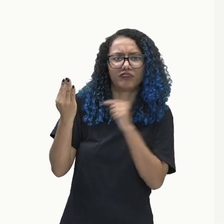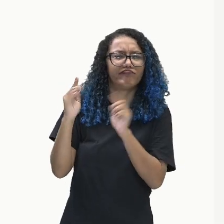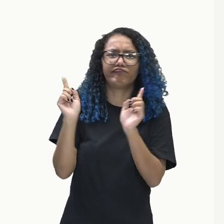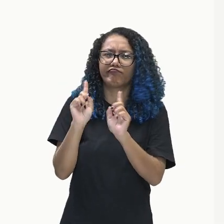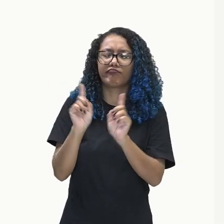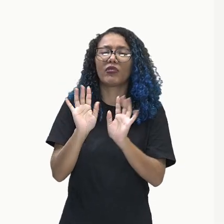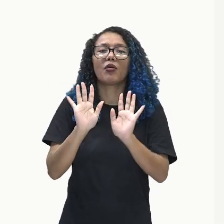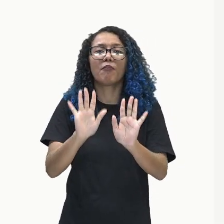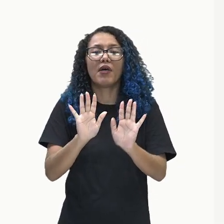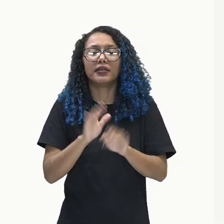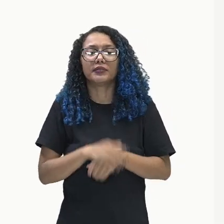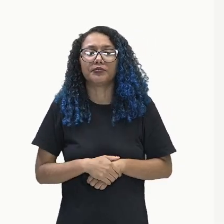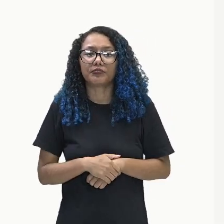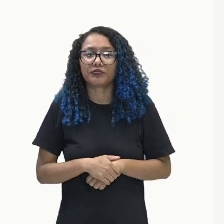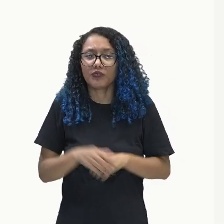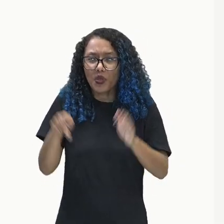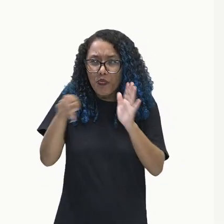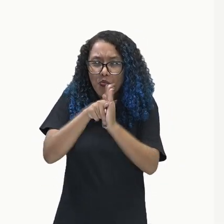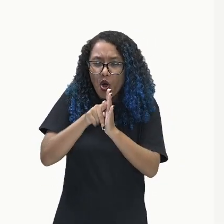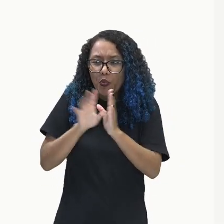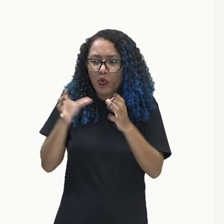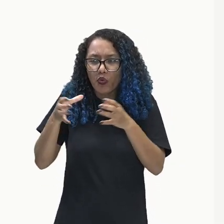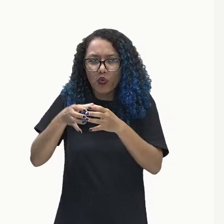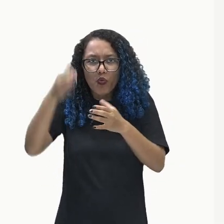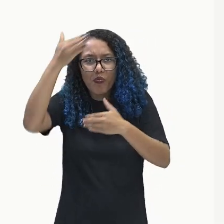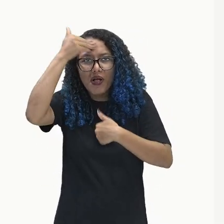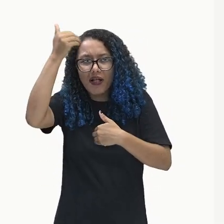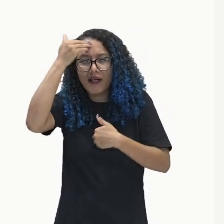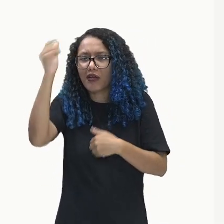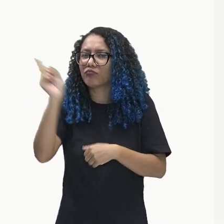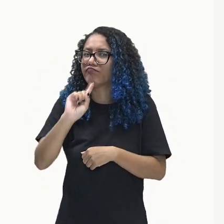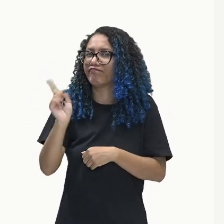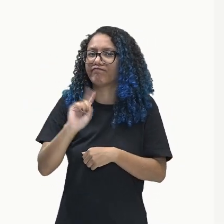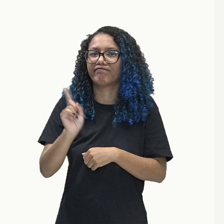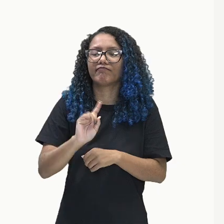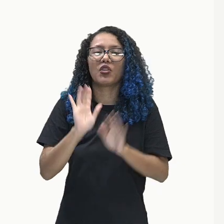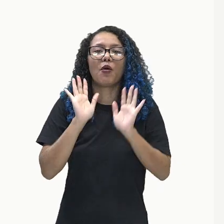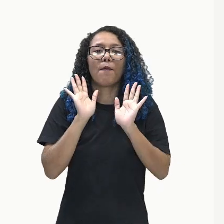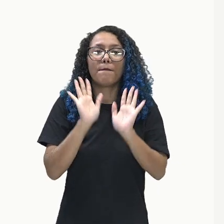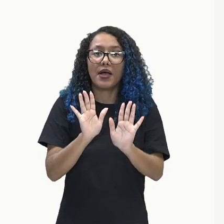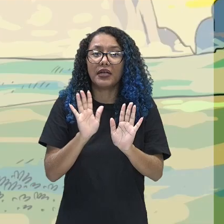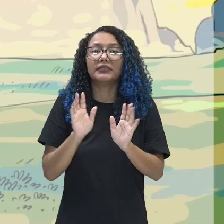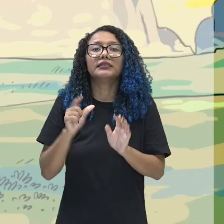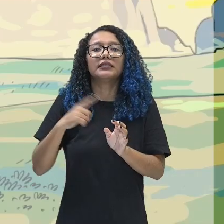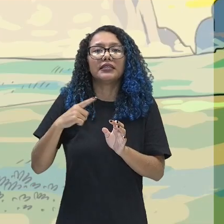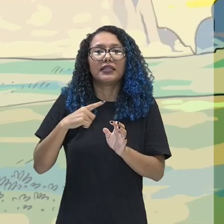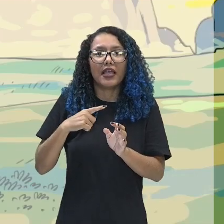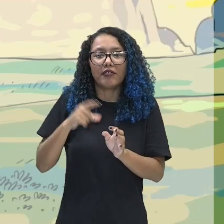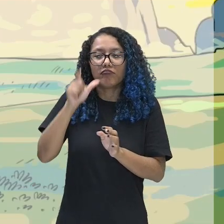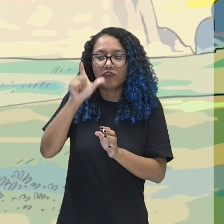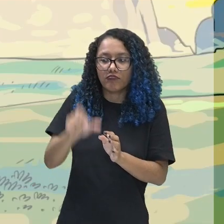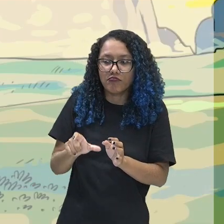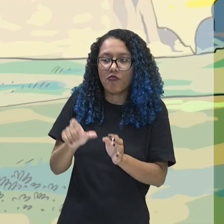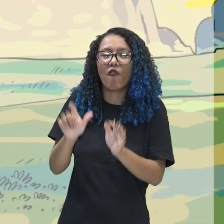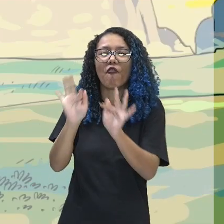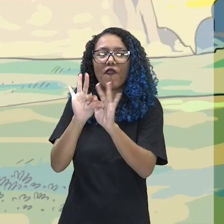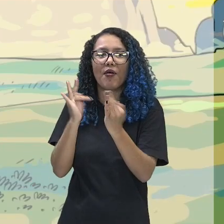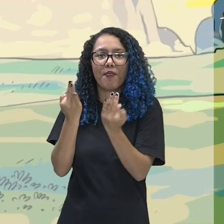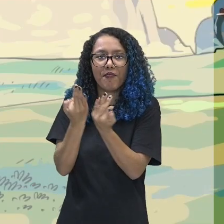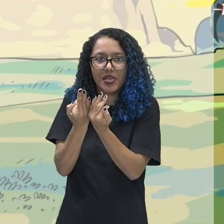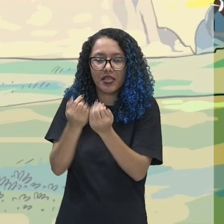ele não deriva do macaco, tá, gente? Ele deriva, sim, de um ancestral comum